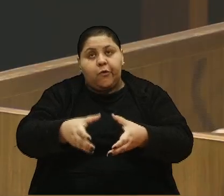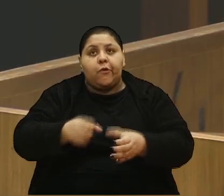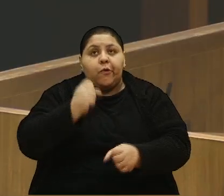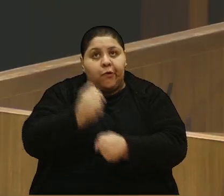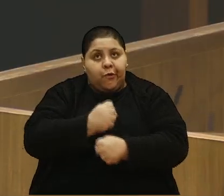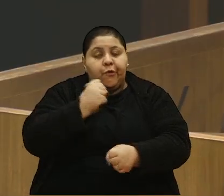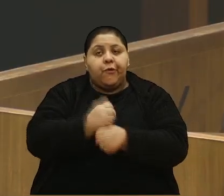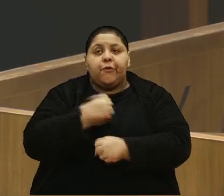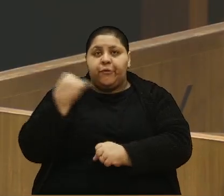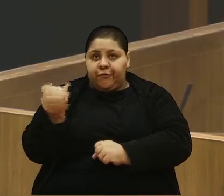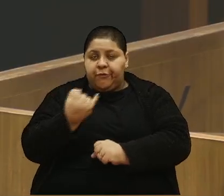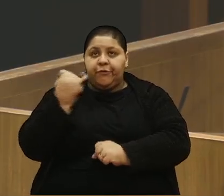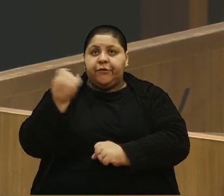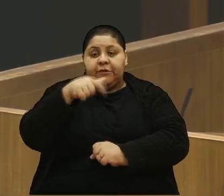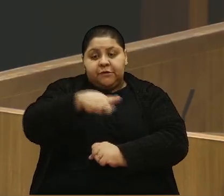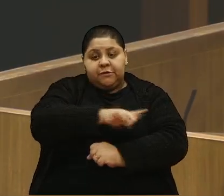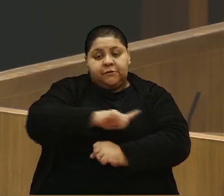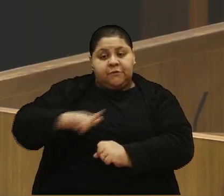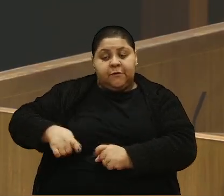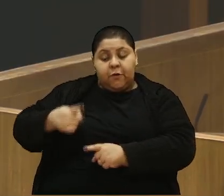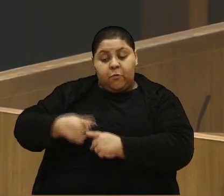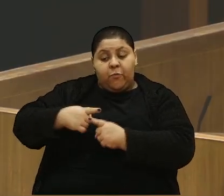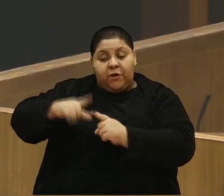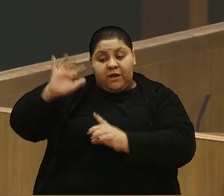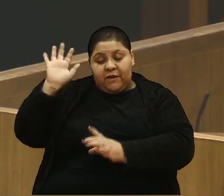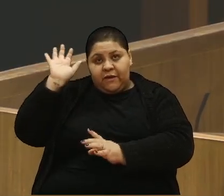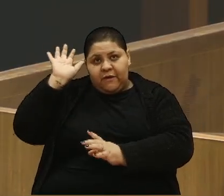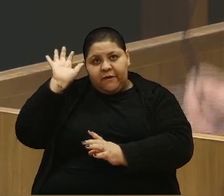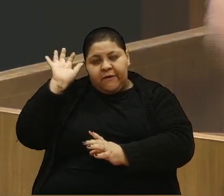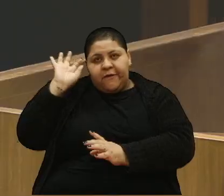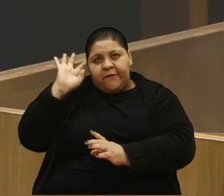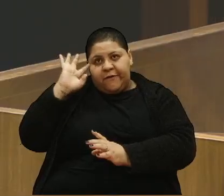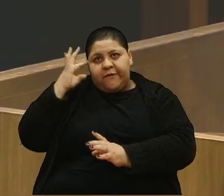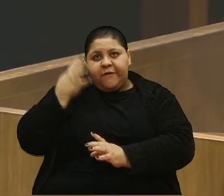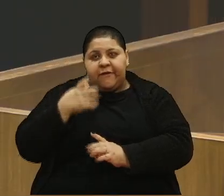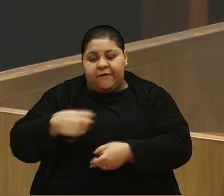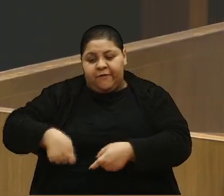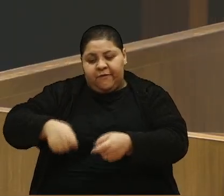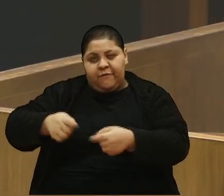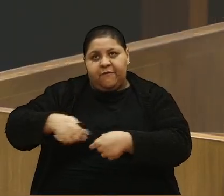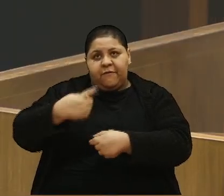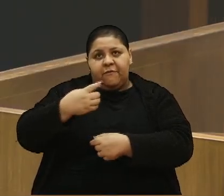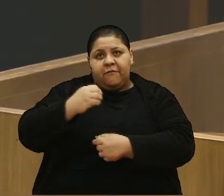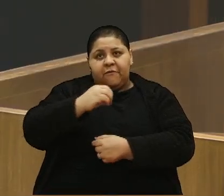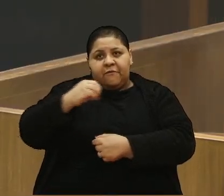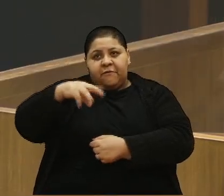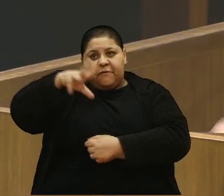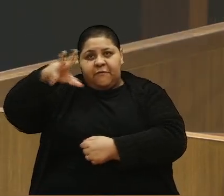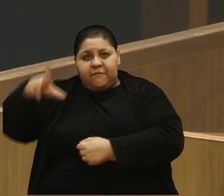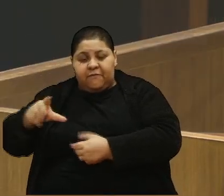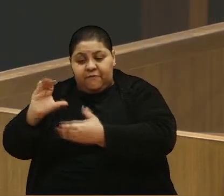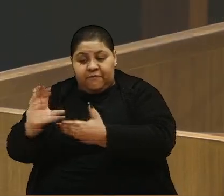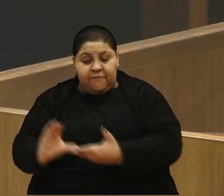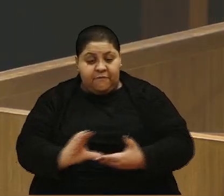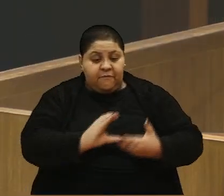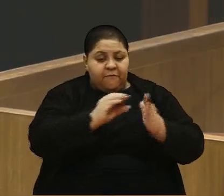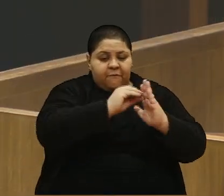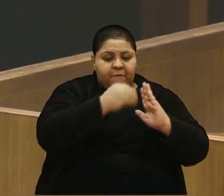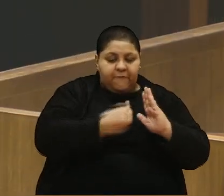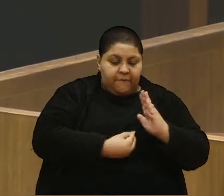também muito importantes desse governo, porque vai ser gasto aí mais de 100 milhões, repasses do